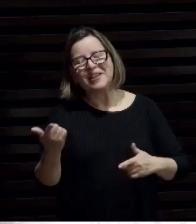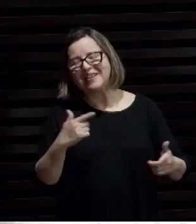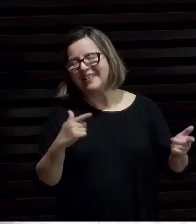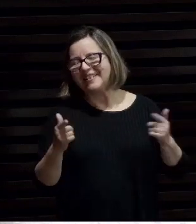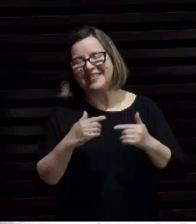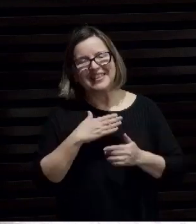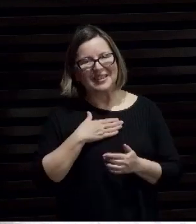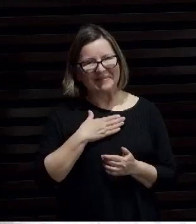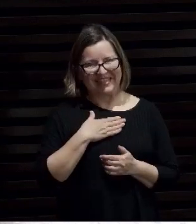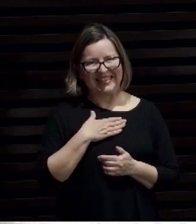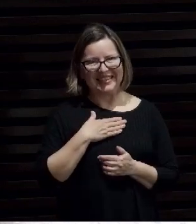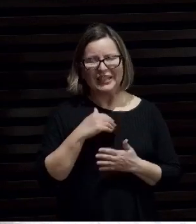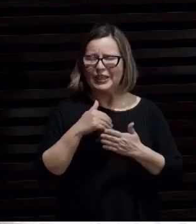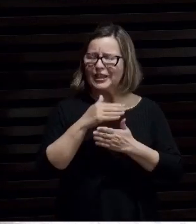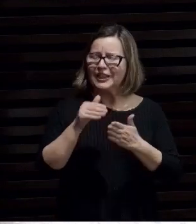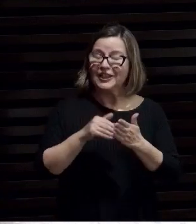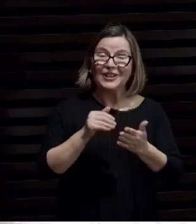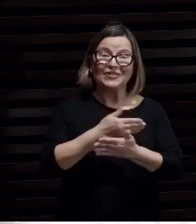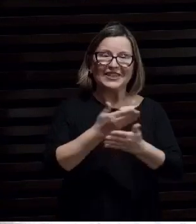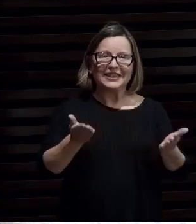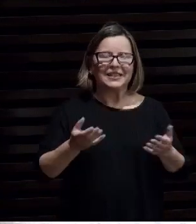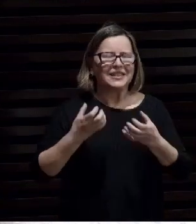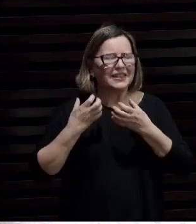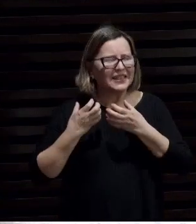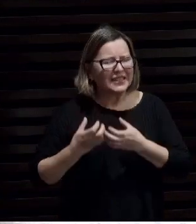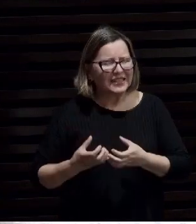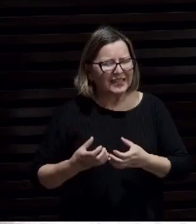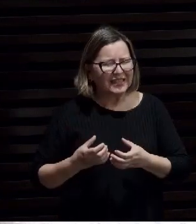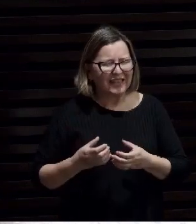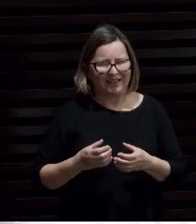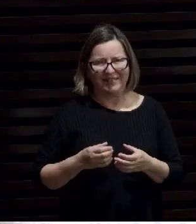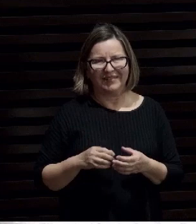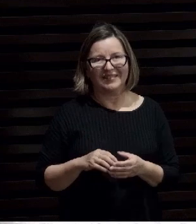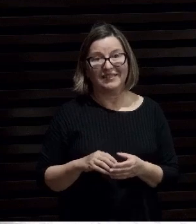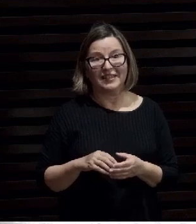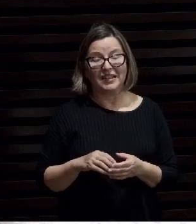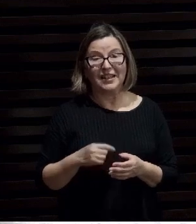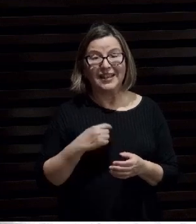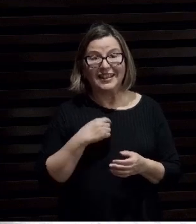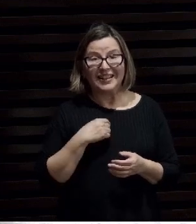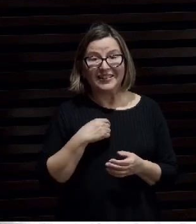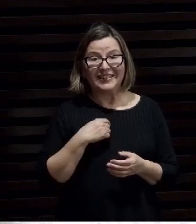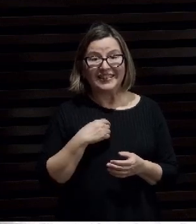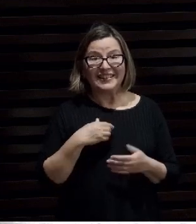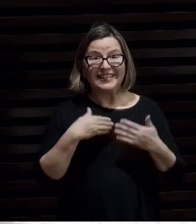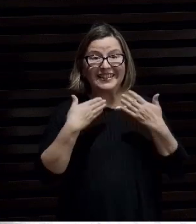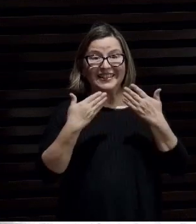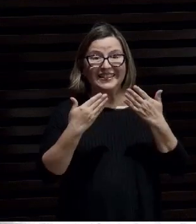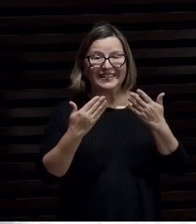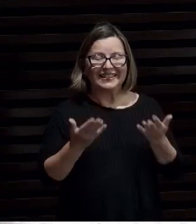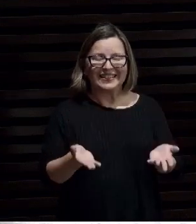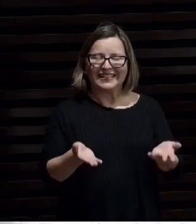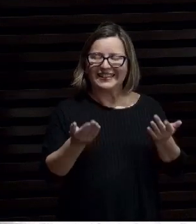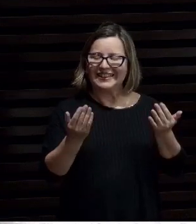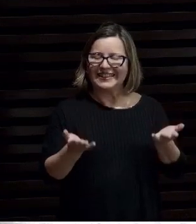Vinde a mim, todos vós que estáis cansados e sobrecarregados, e eu vos aliviarei.